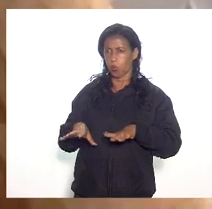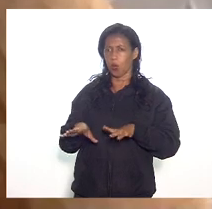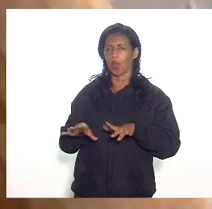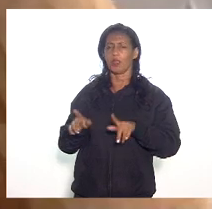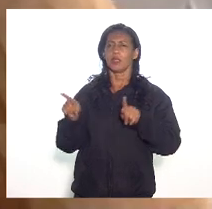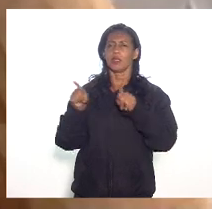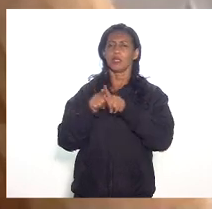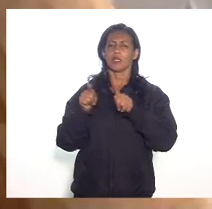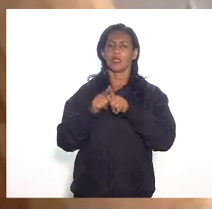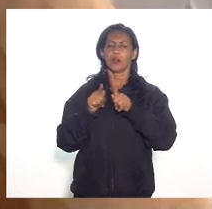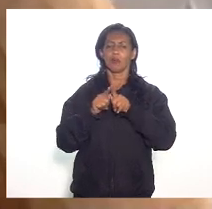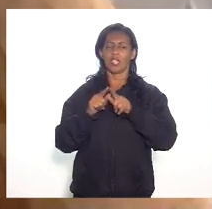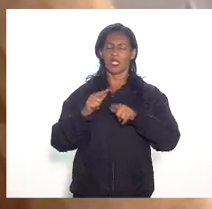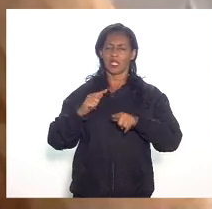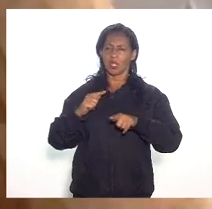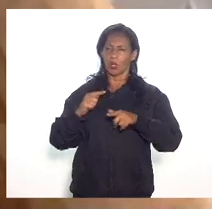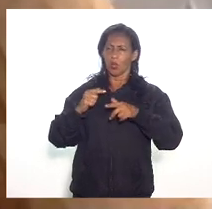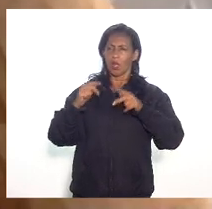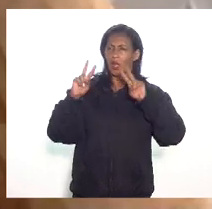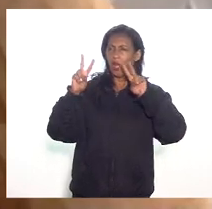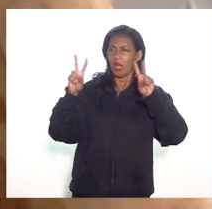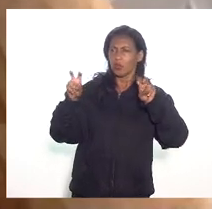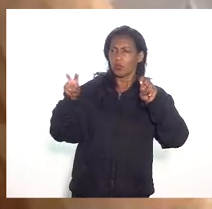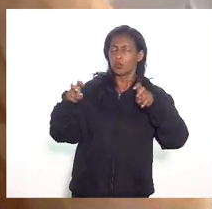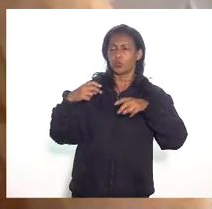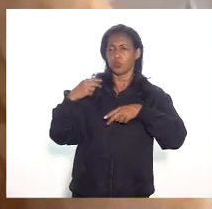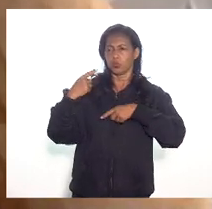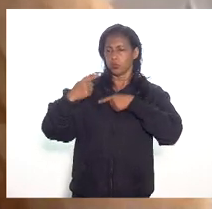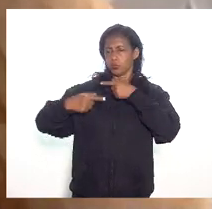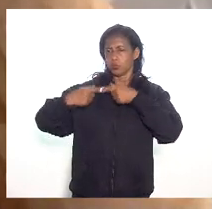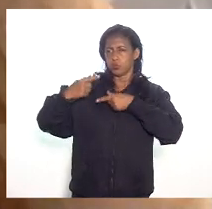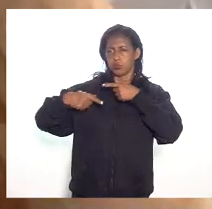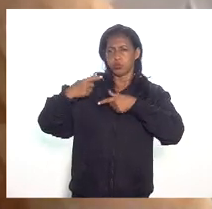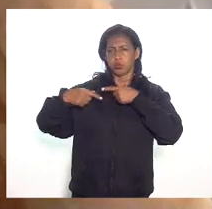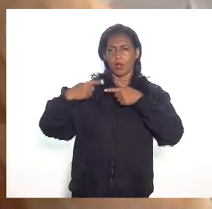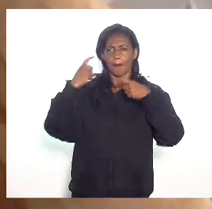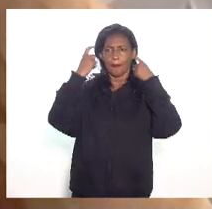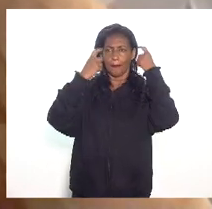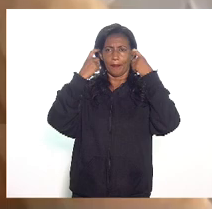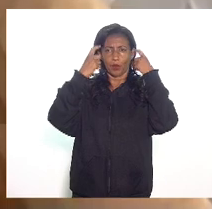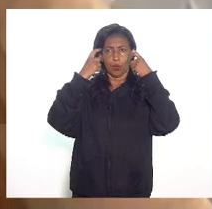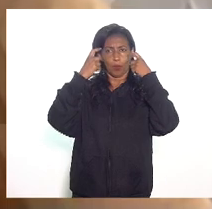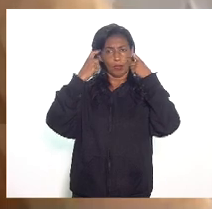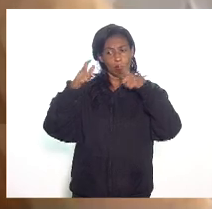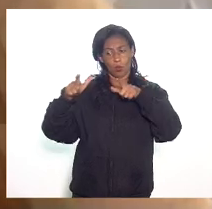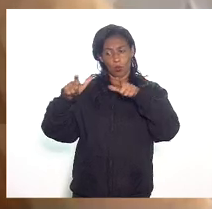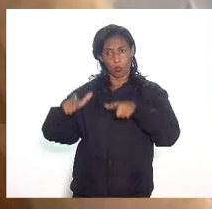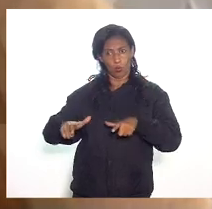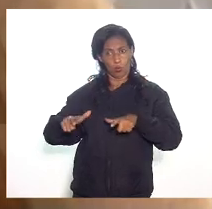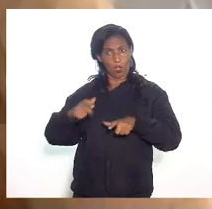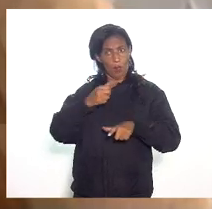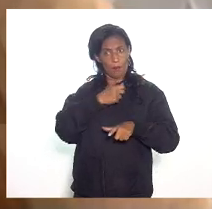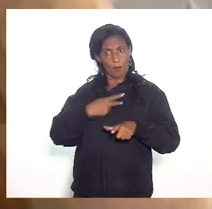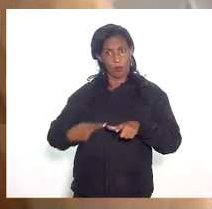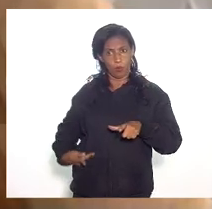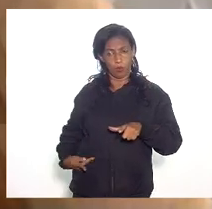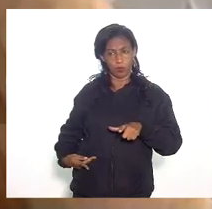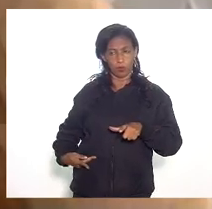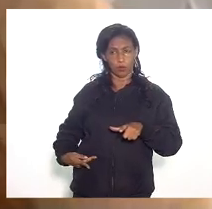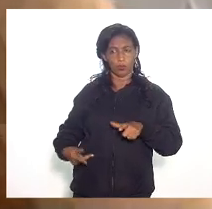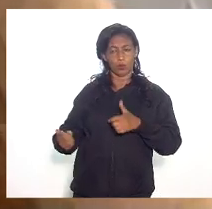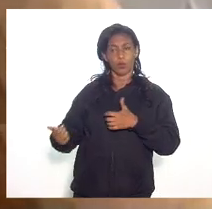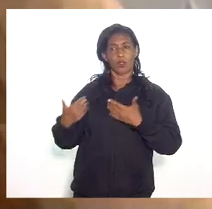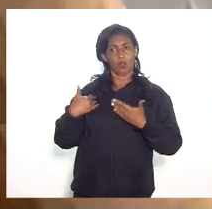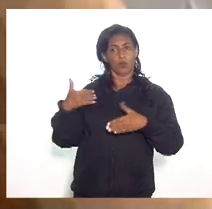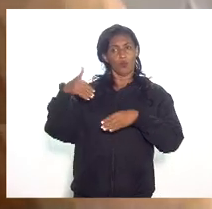questões que geraram preocupações no artigo segundo que é o uso do espaço público então votando pelo substitutivo o